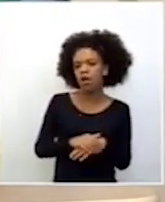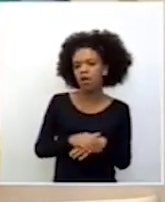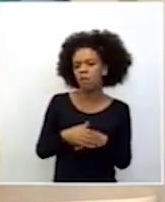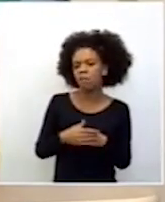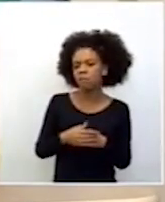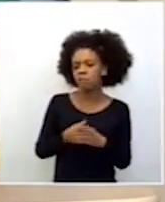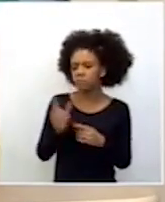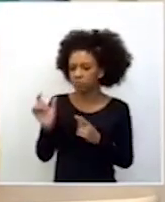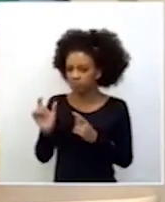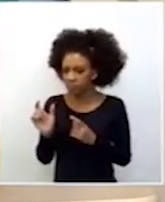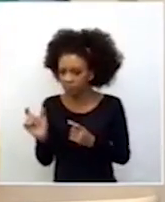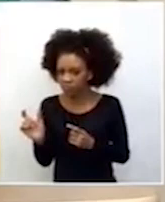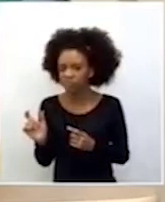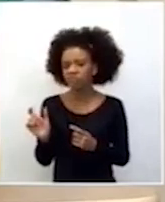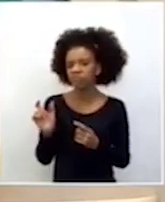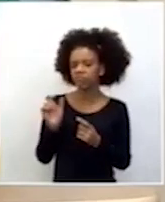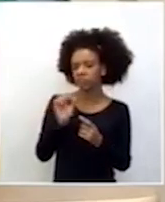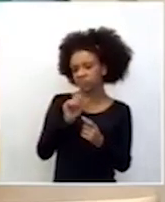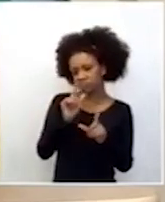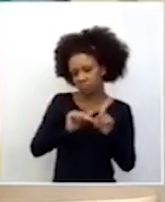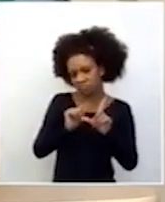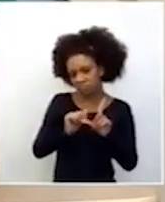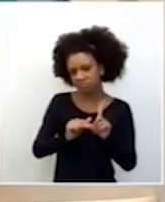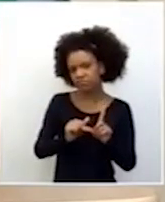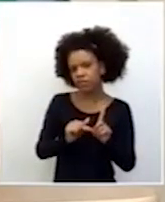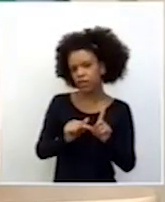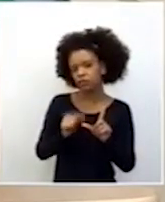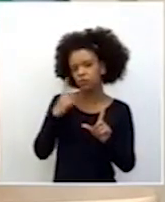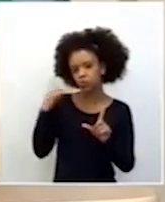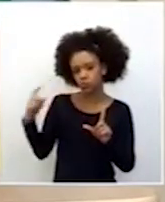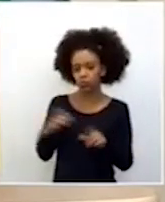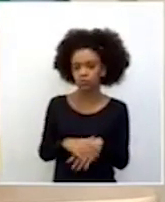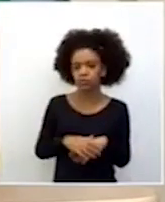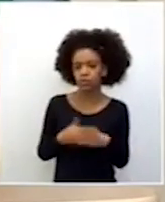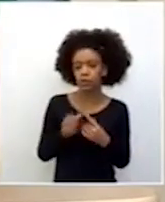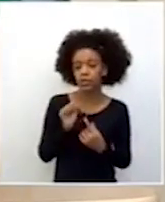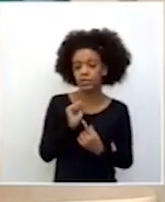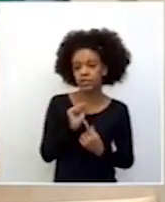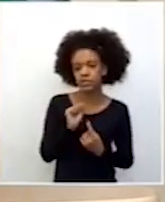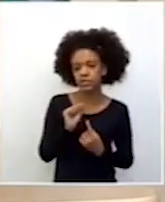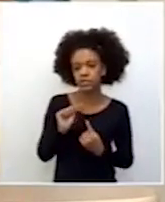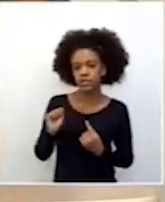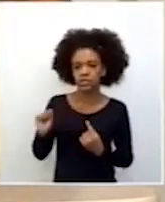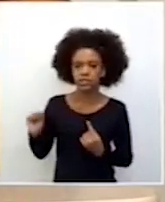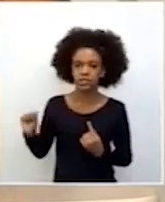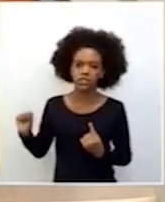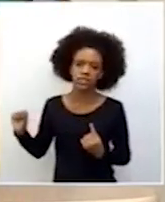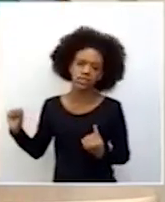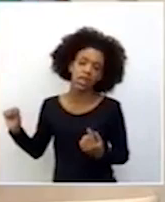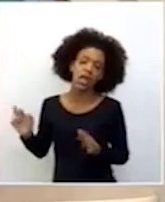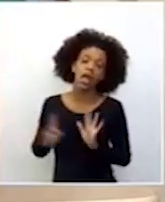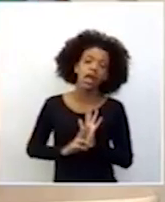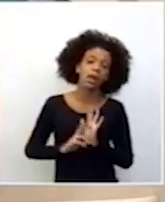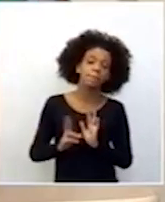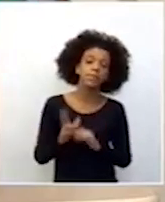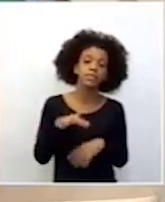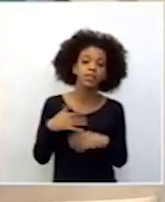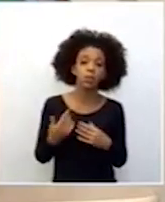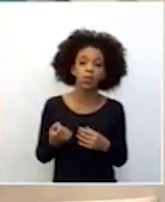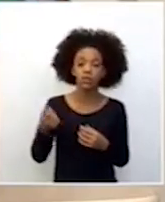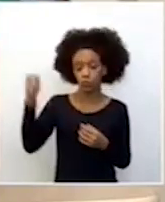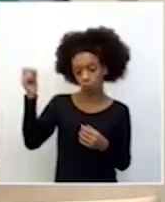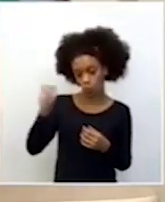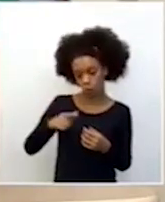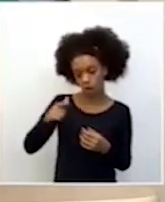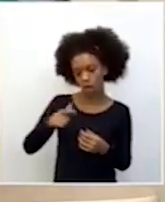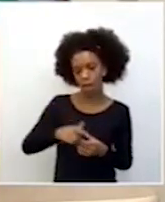palavra, em letras, um som. Então esse representa quando a gente liga